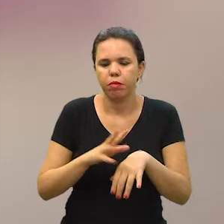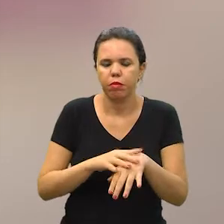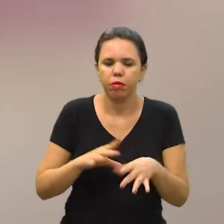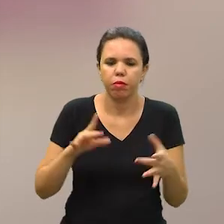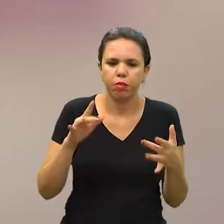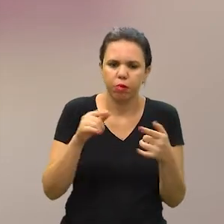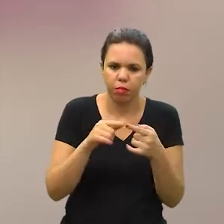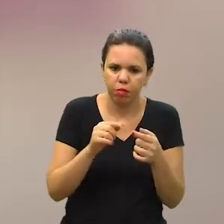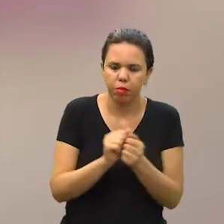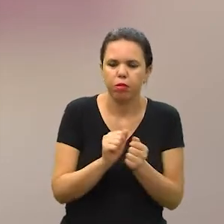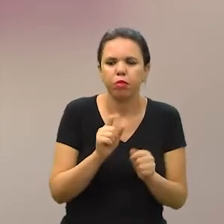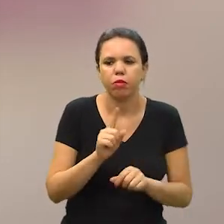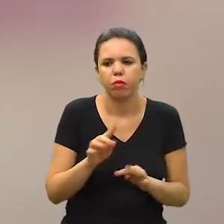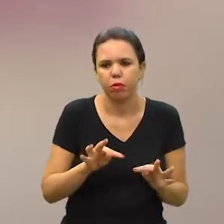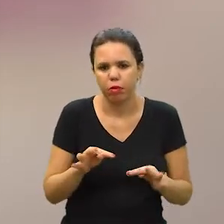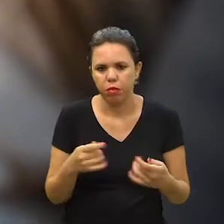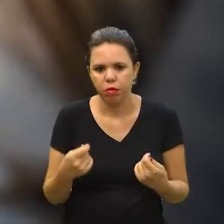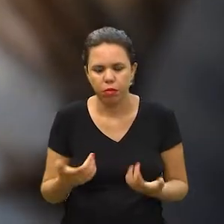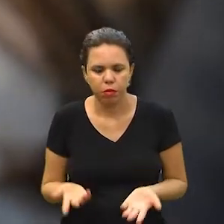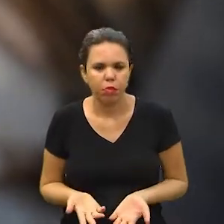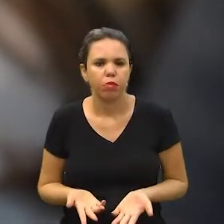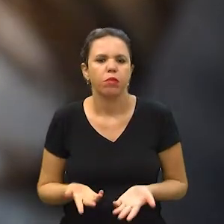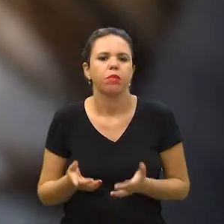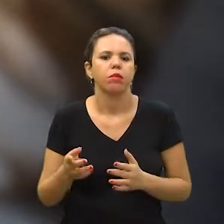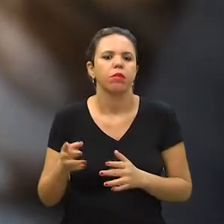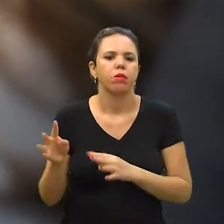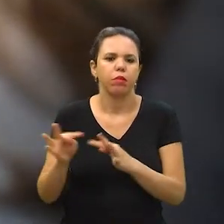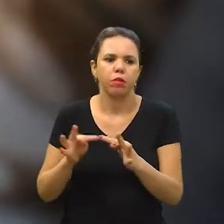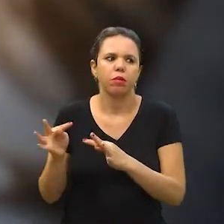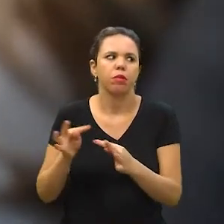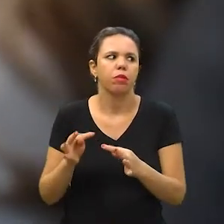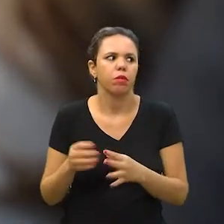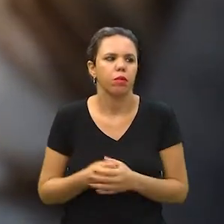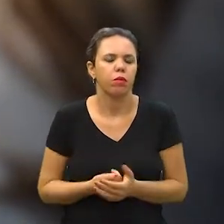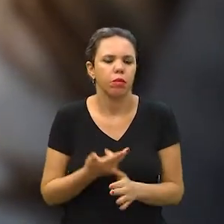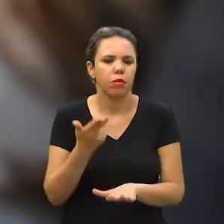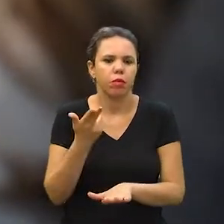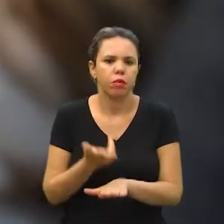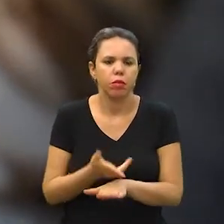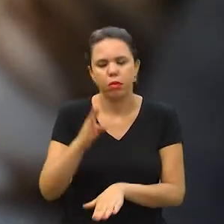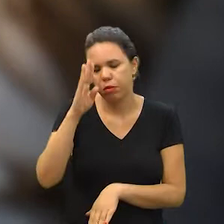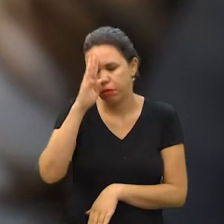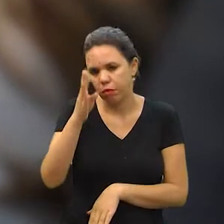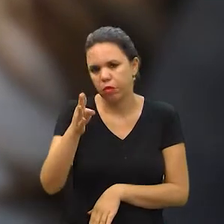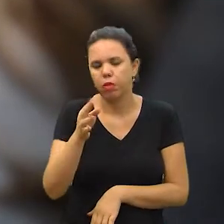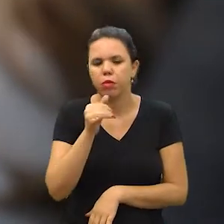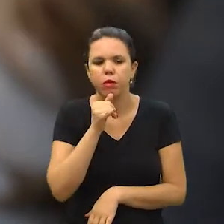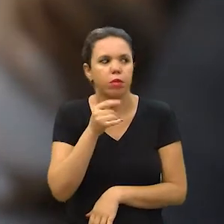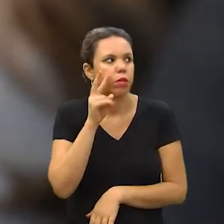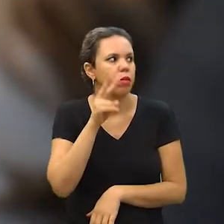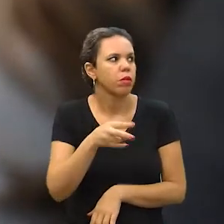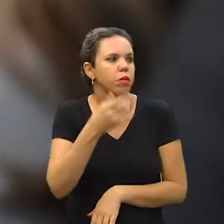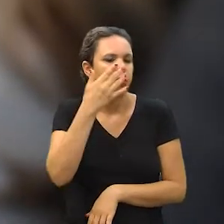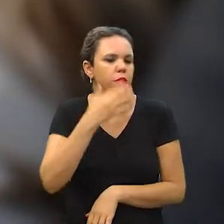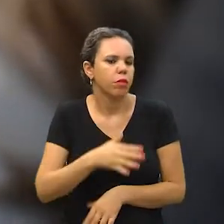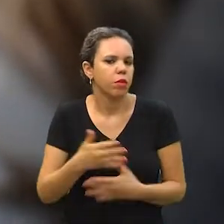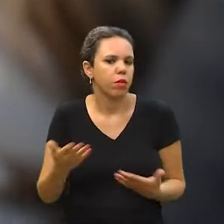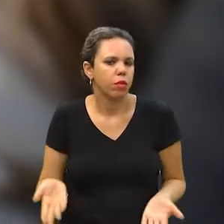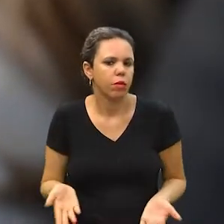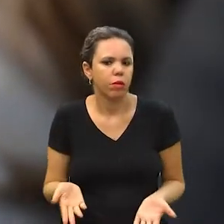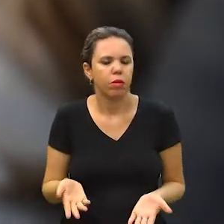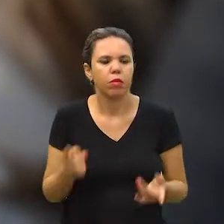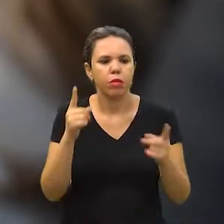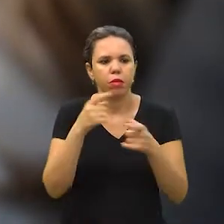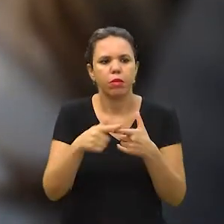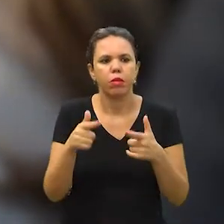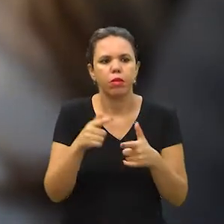associadas, então que também precisam ser tratadas. E a terapia, que ajuda demais, né? Principalmente, assim, a gente vê crianças que